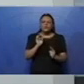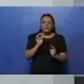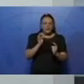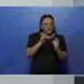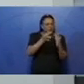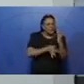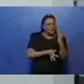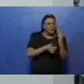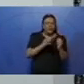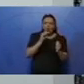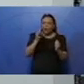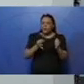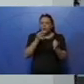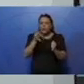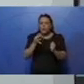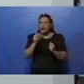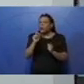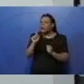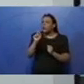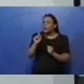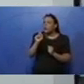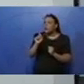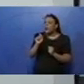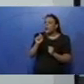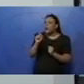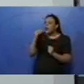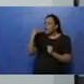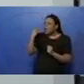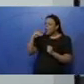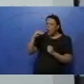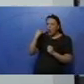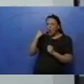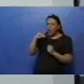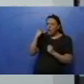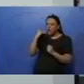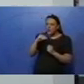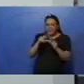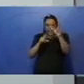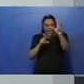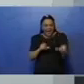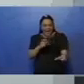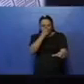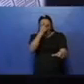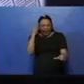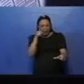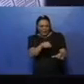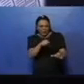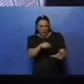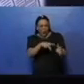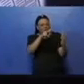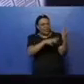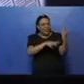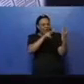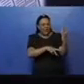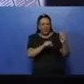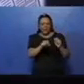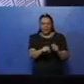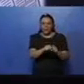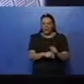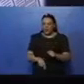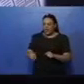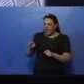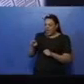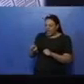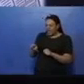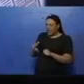É simplesmente convencer, persuadir o leitor que está do outro lado. Quem escreve o editorial é o